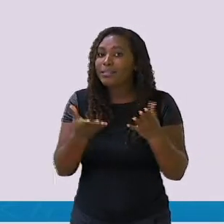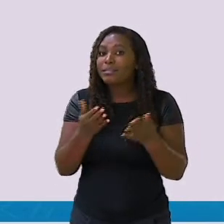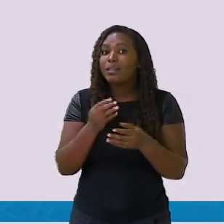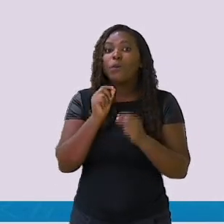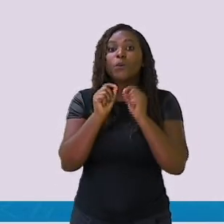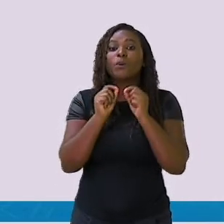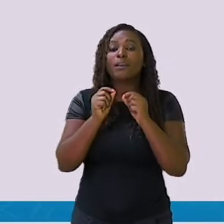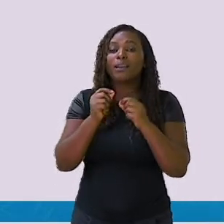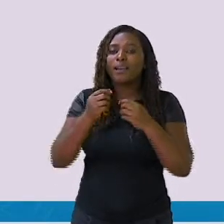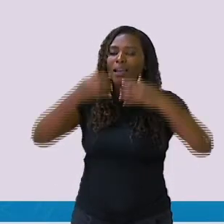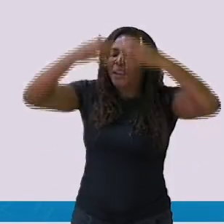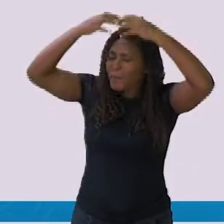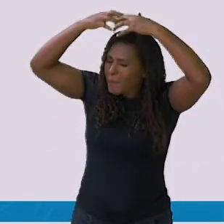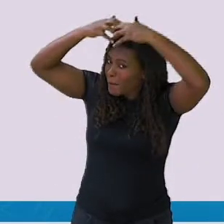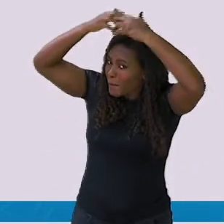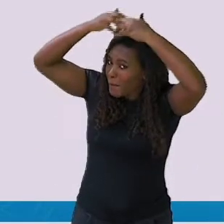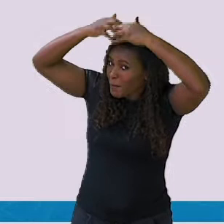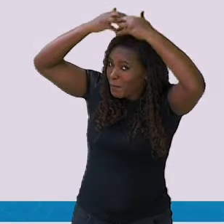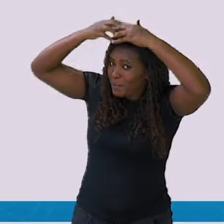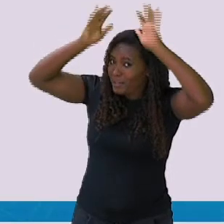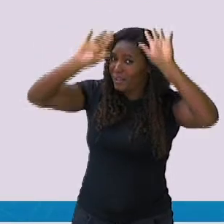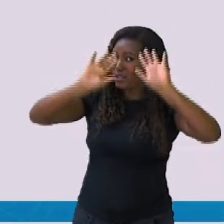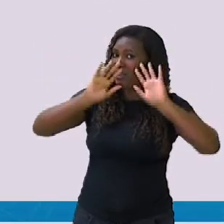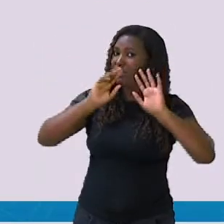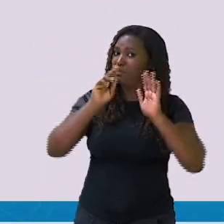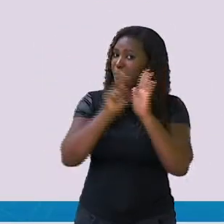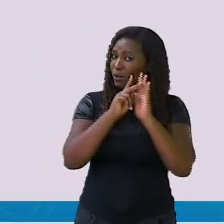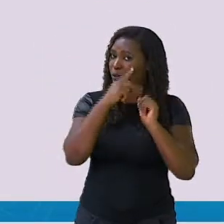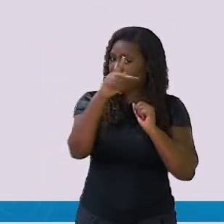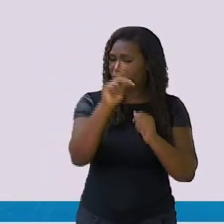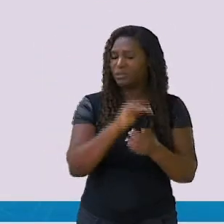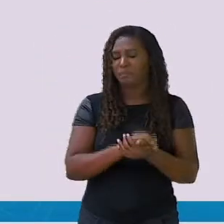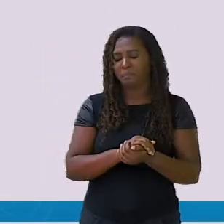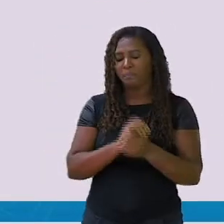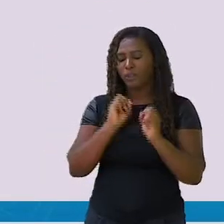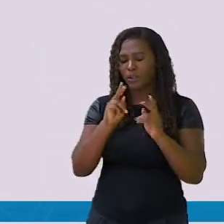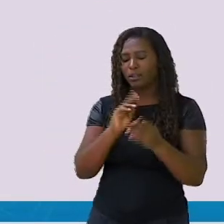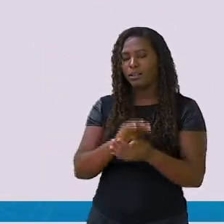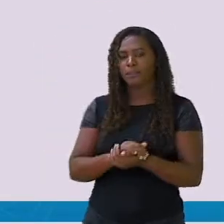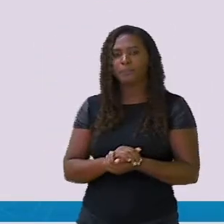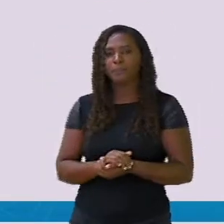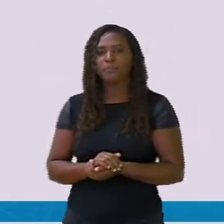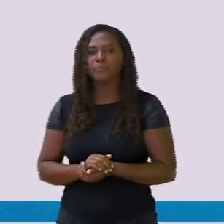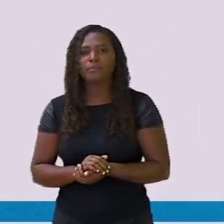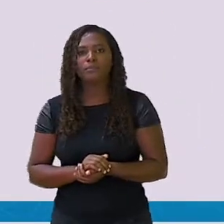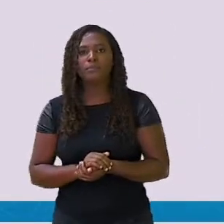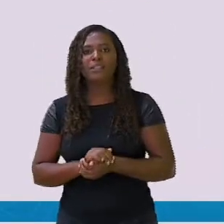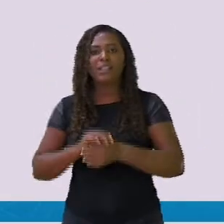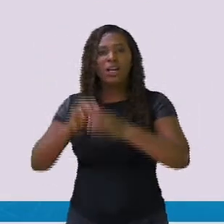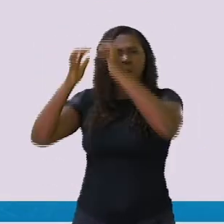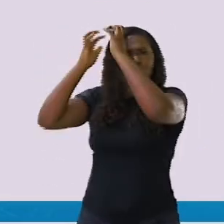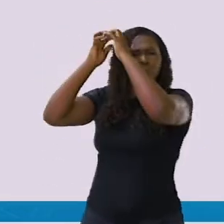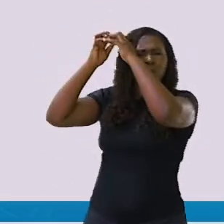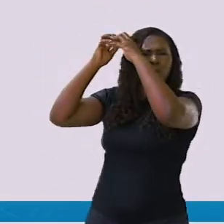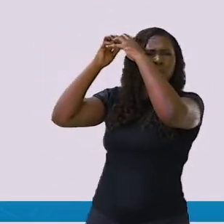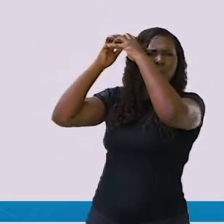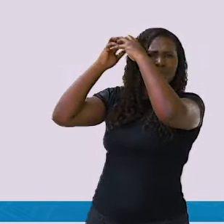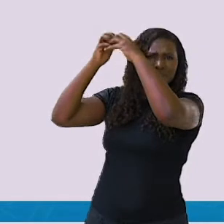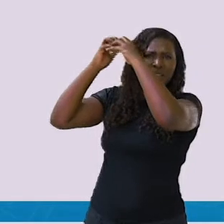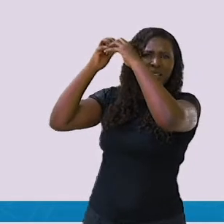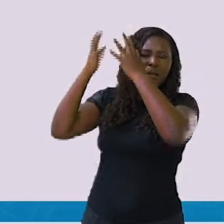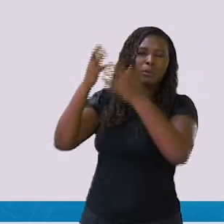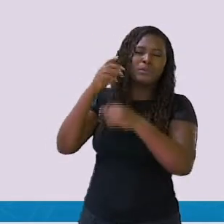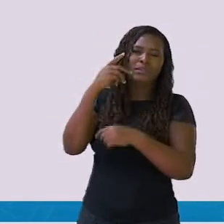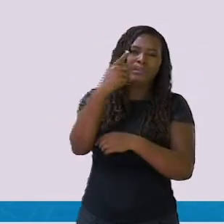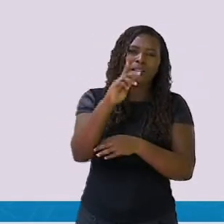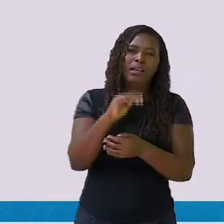exatamente isso. Então, olha só, o mapa mental tem uma história. O mapa mental ele não surgiu do nada, alguém cismou e fez